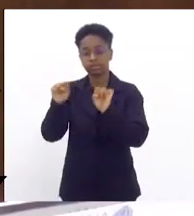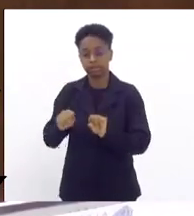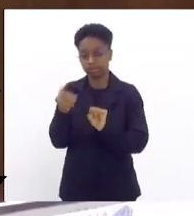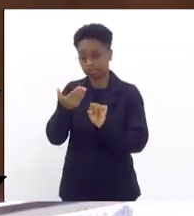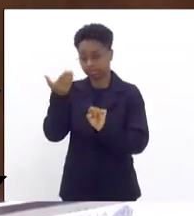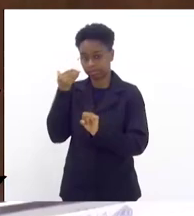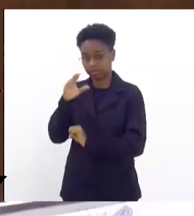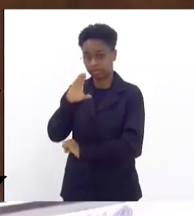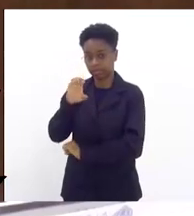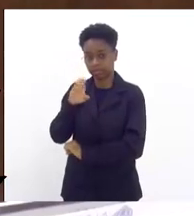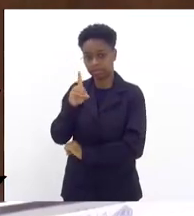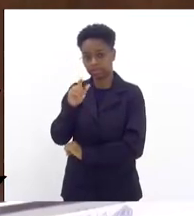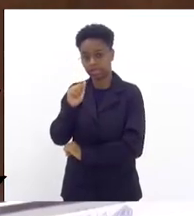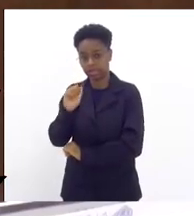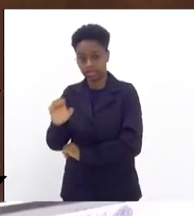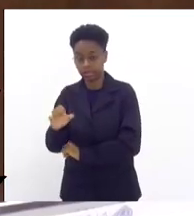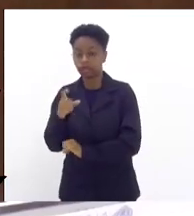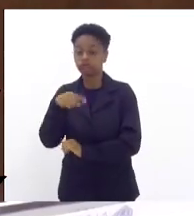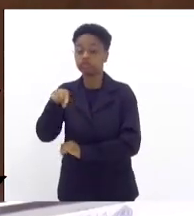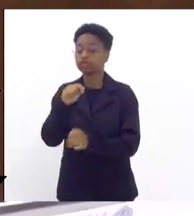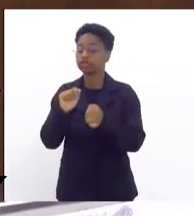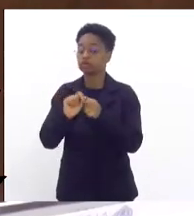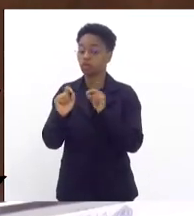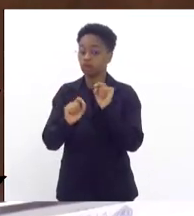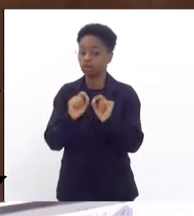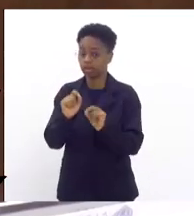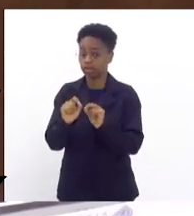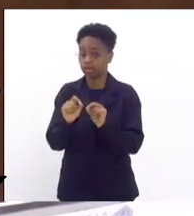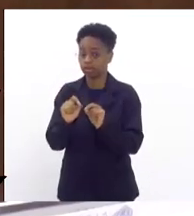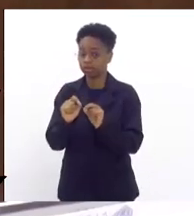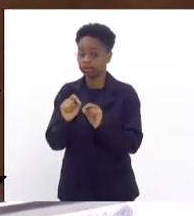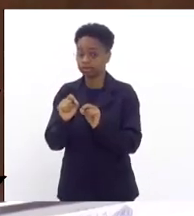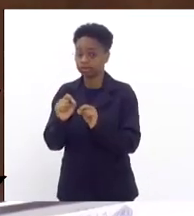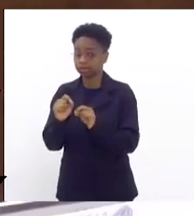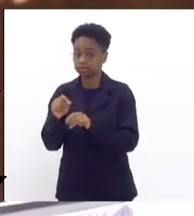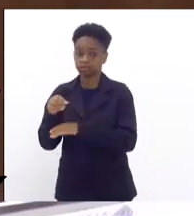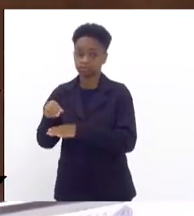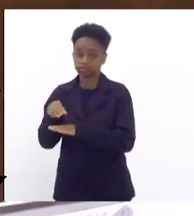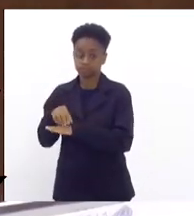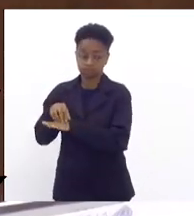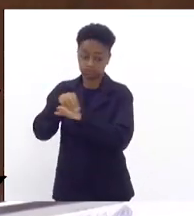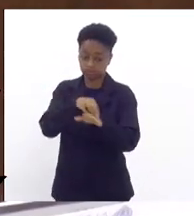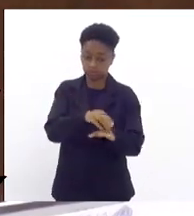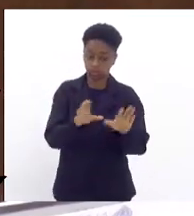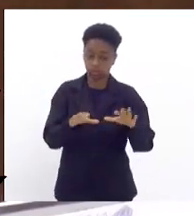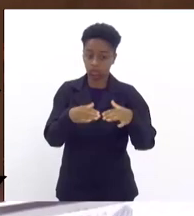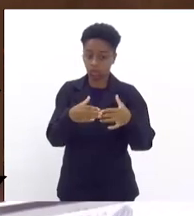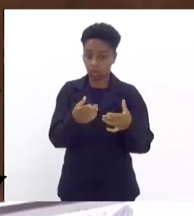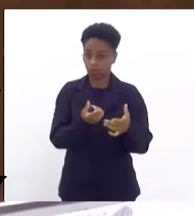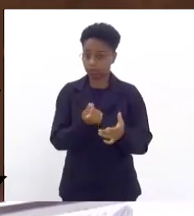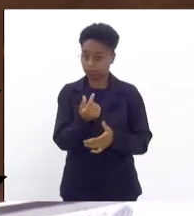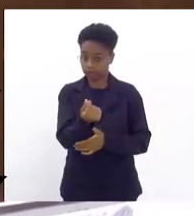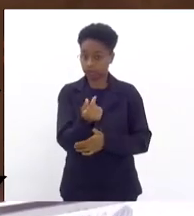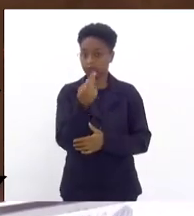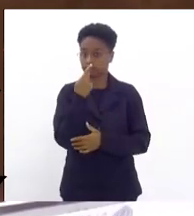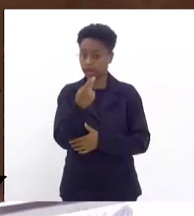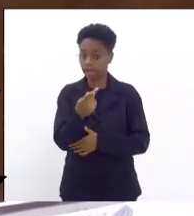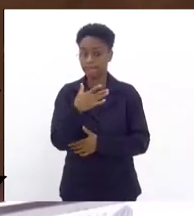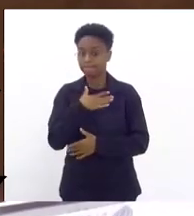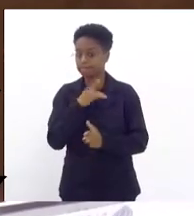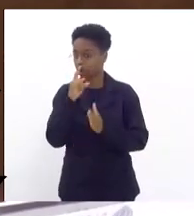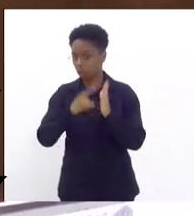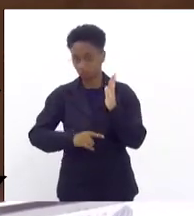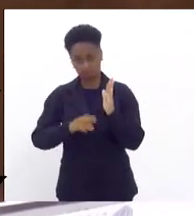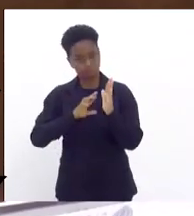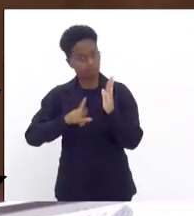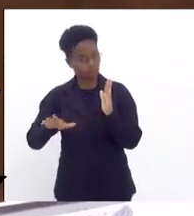SEDAI. Então, o que, que vocês vão fazer? Vocês vão se dirigir ao comercial e justificar. Olha, essa conta não é minha,